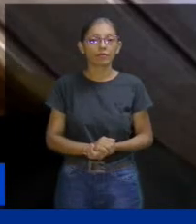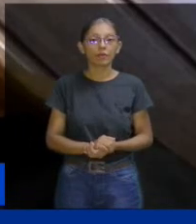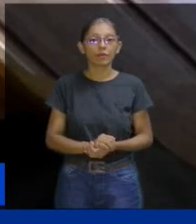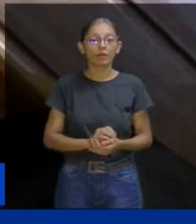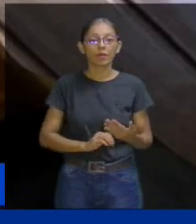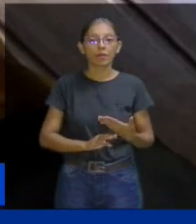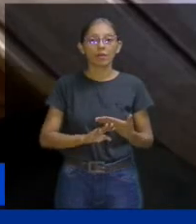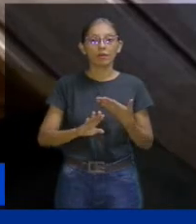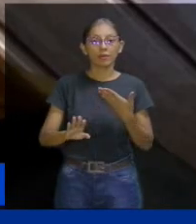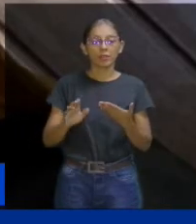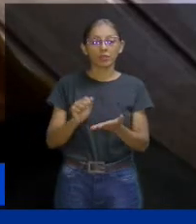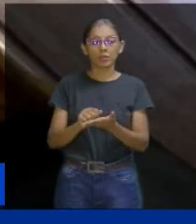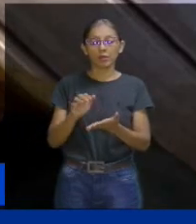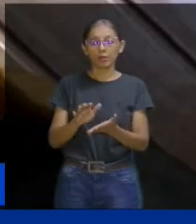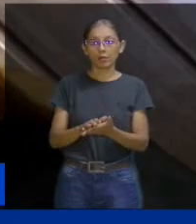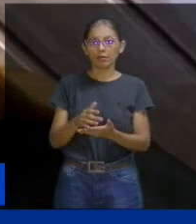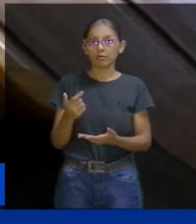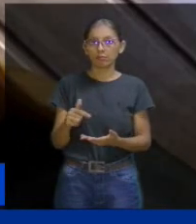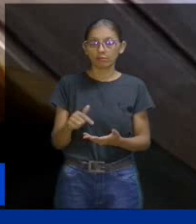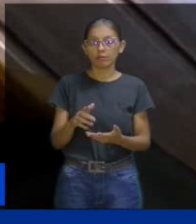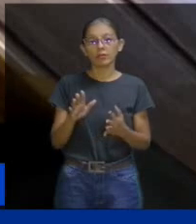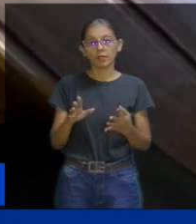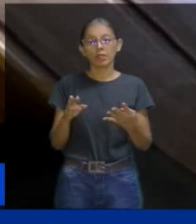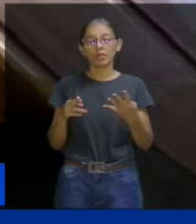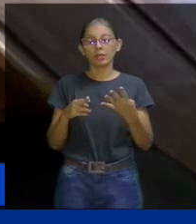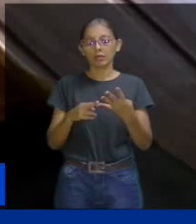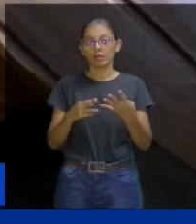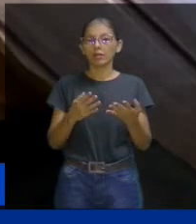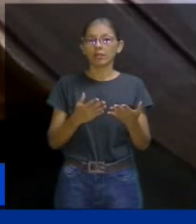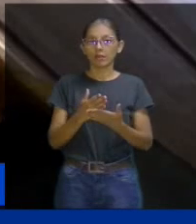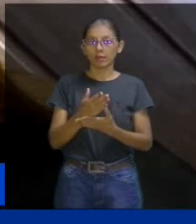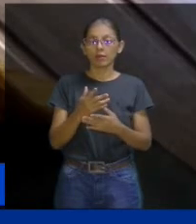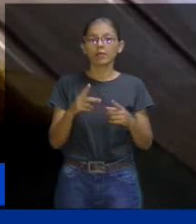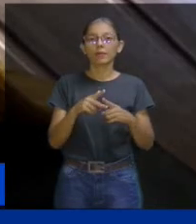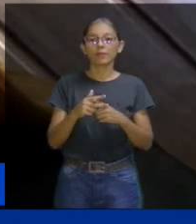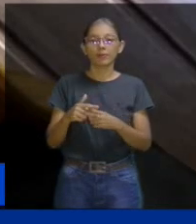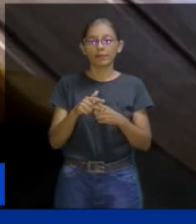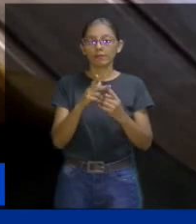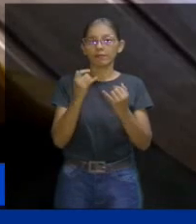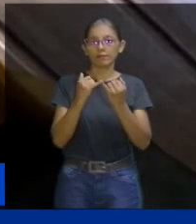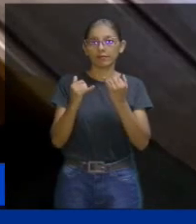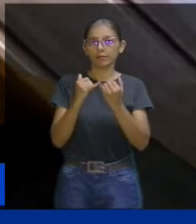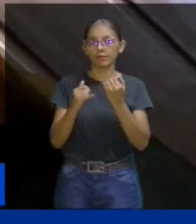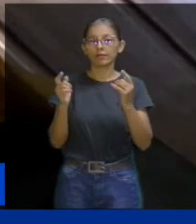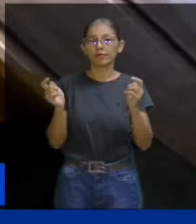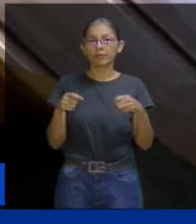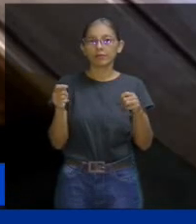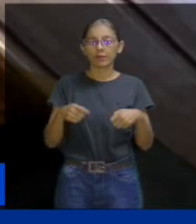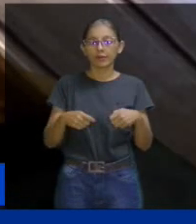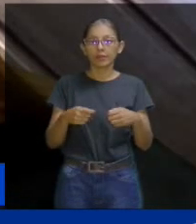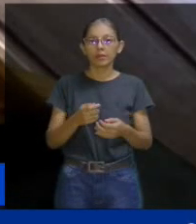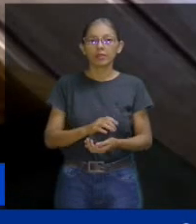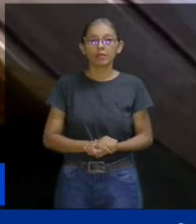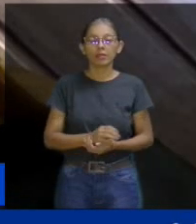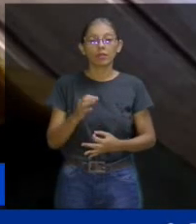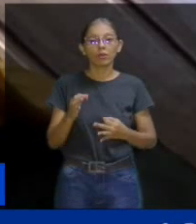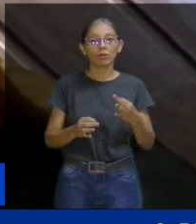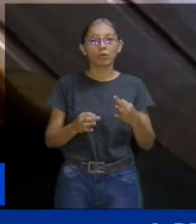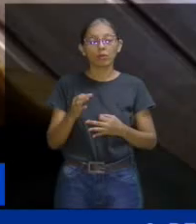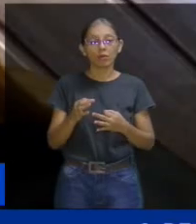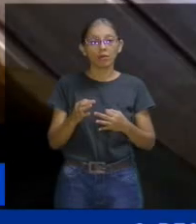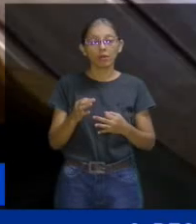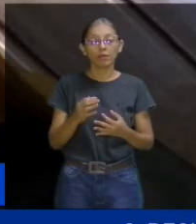multa combinada. Então, ante o exposto, eu dou provimento ao recurso para reformar parcialmente a sentença e julgar aprovadas